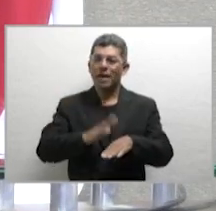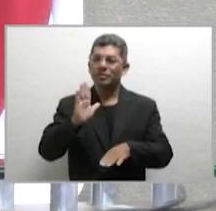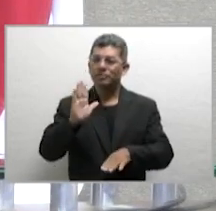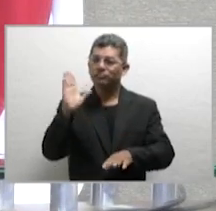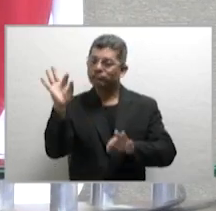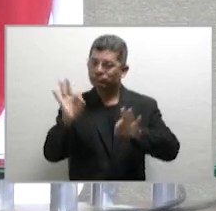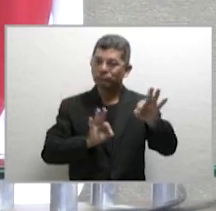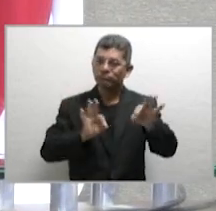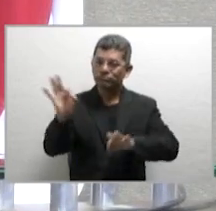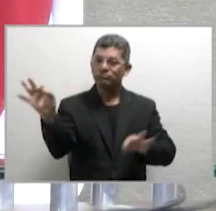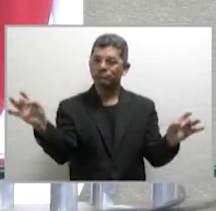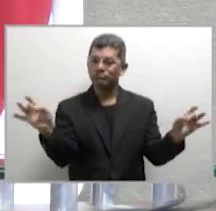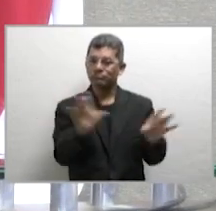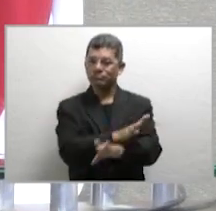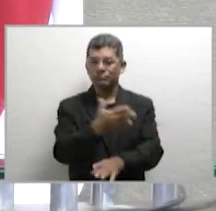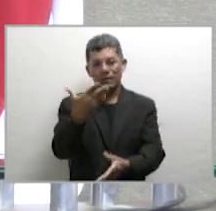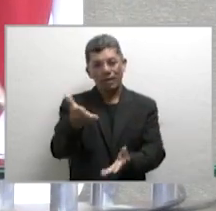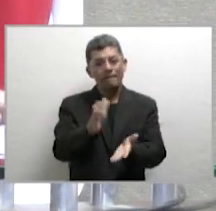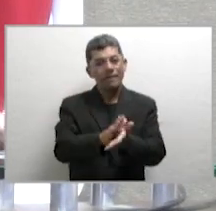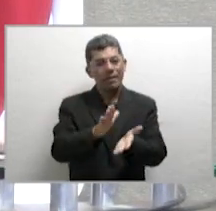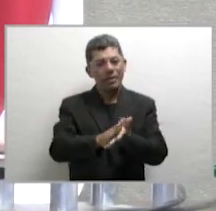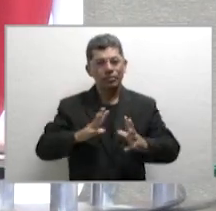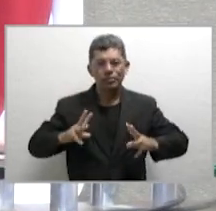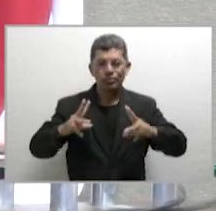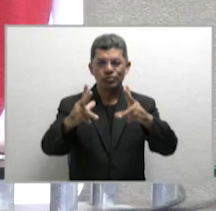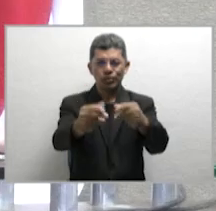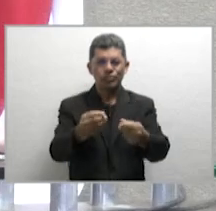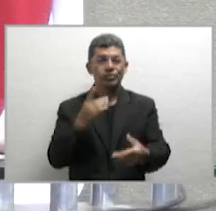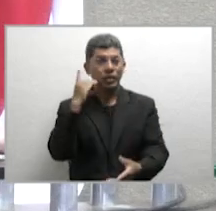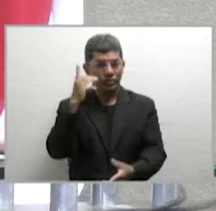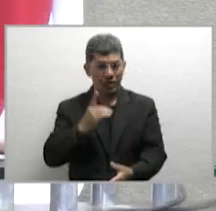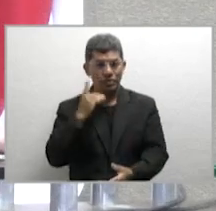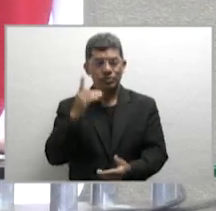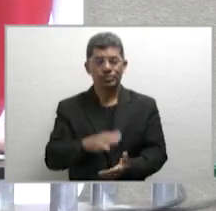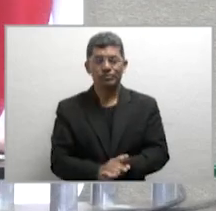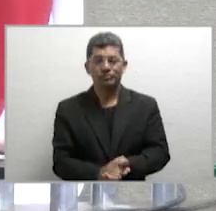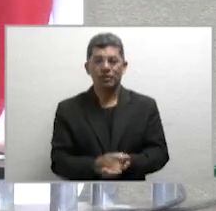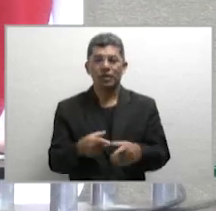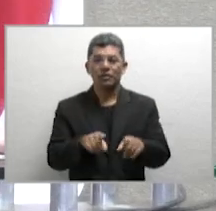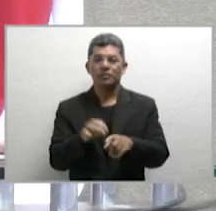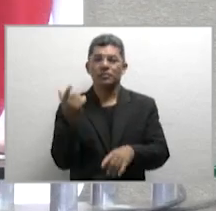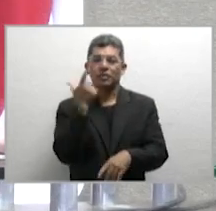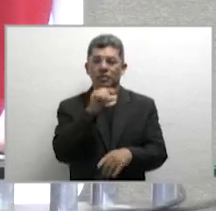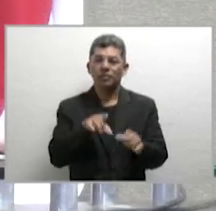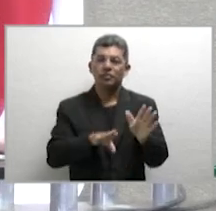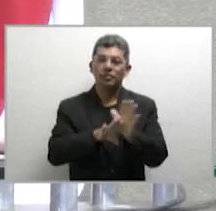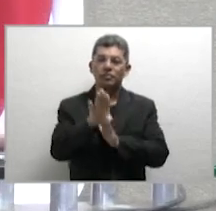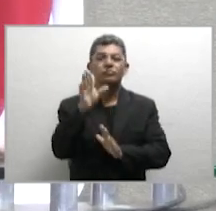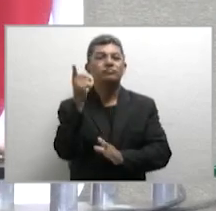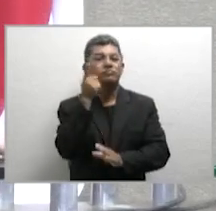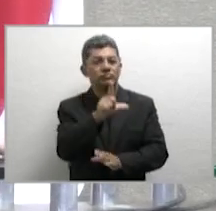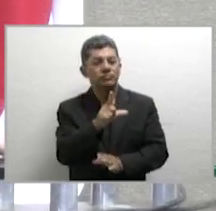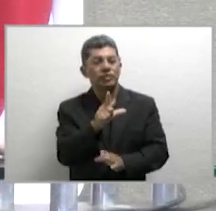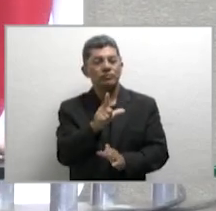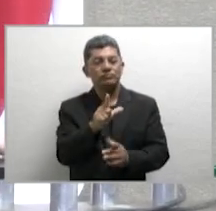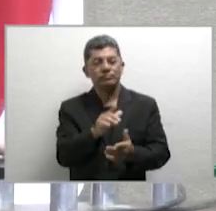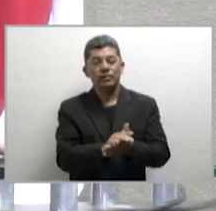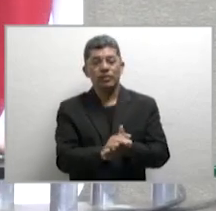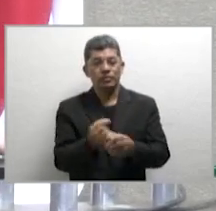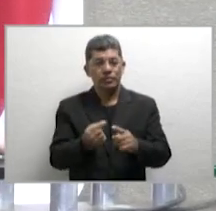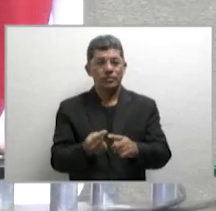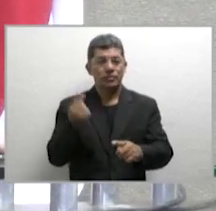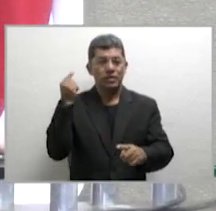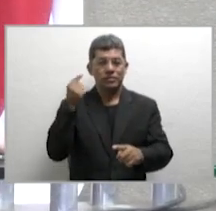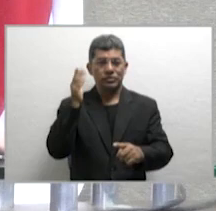preparado. Quero parabenizar todos os deputados, os reeleitos e os eleitos.